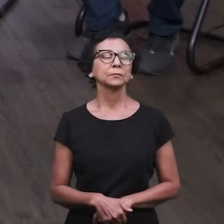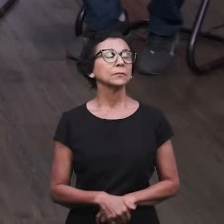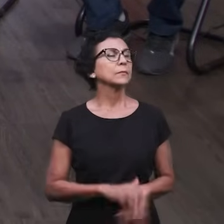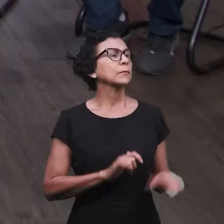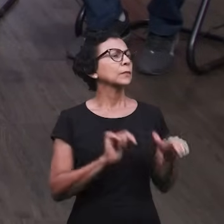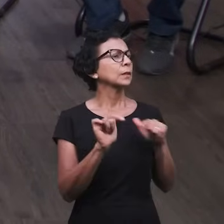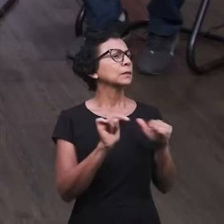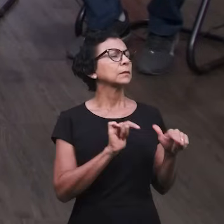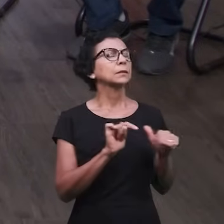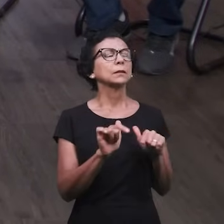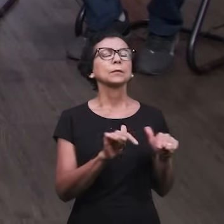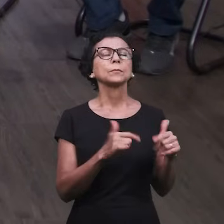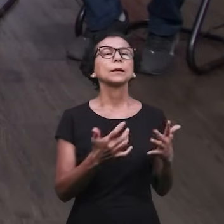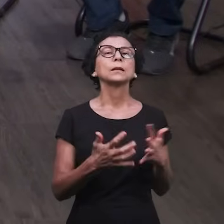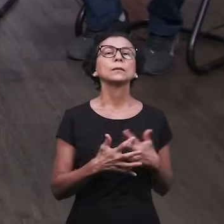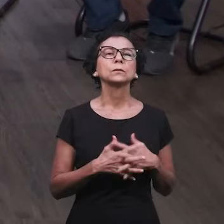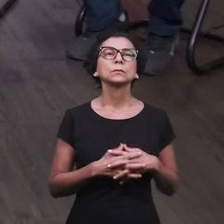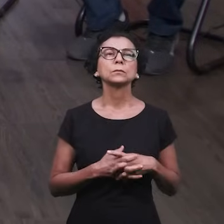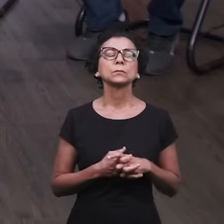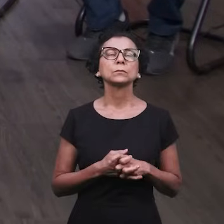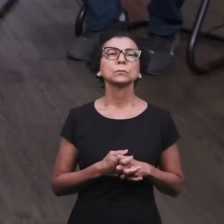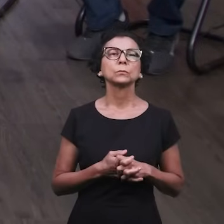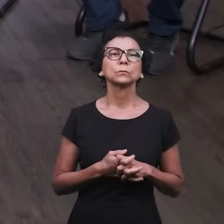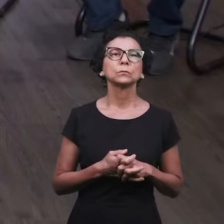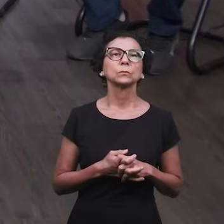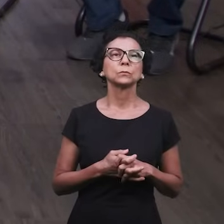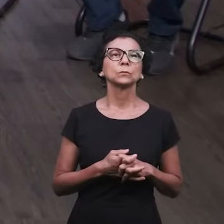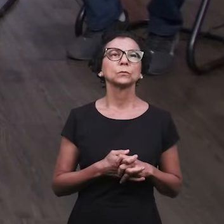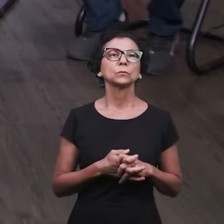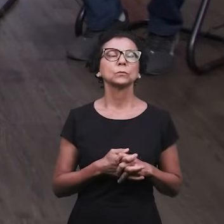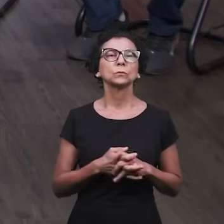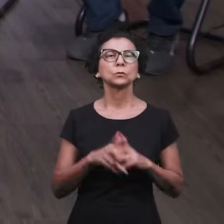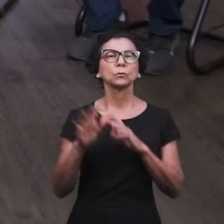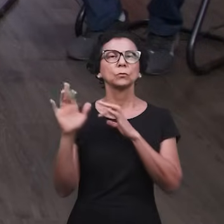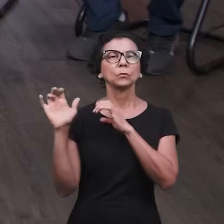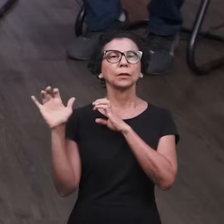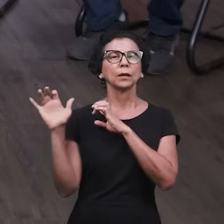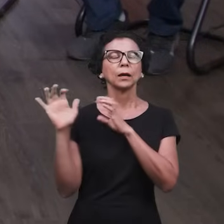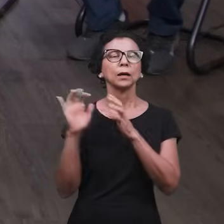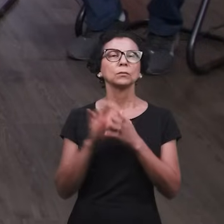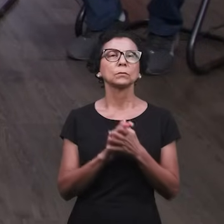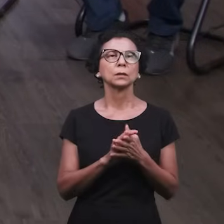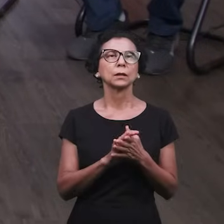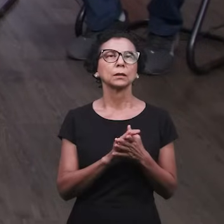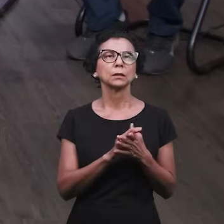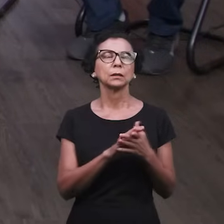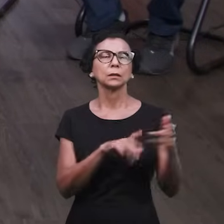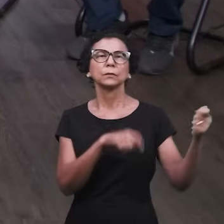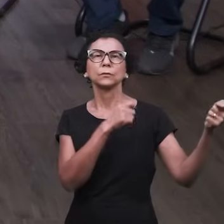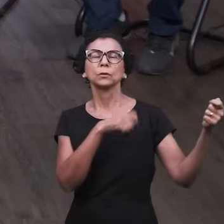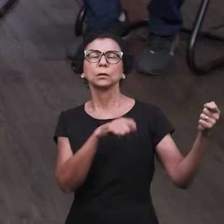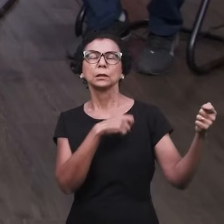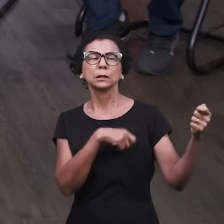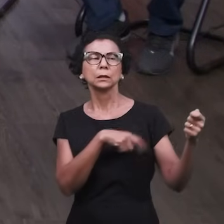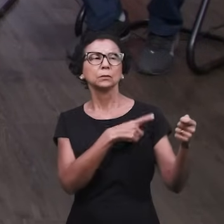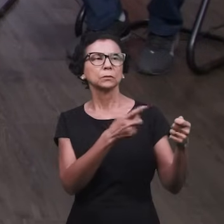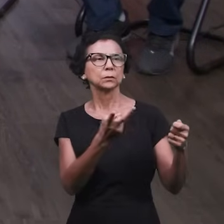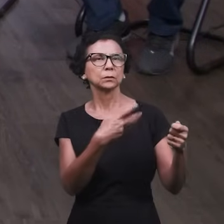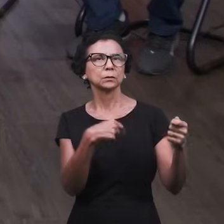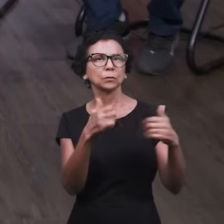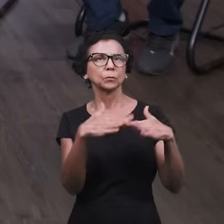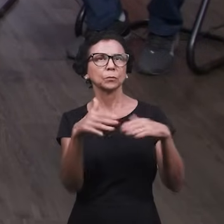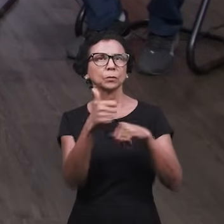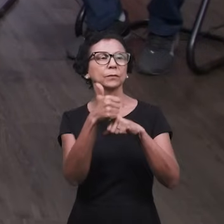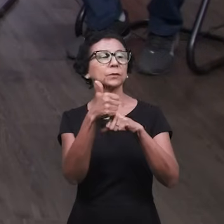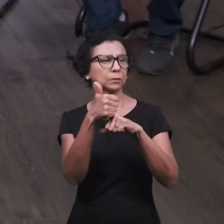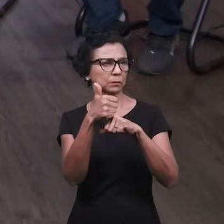também trabalham com instrumento, dão alguma assessoria? Os irmãos são